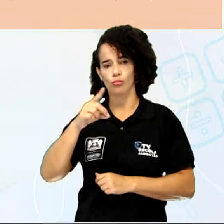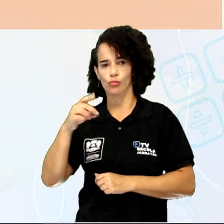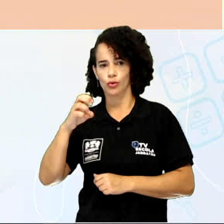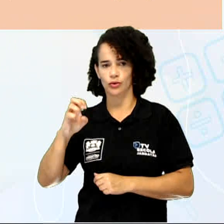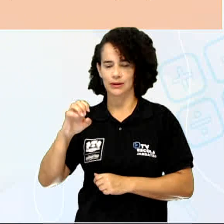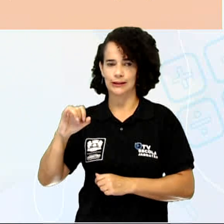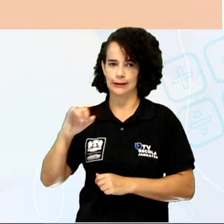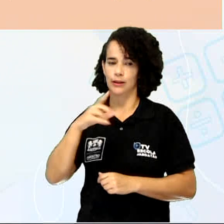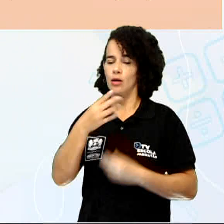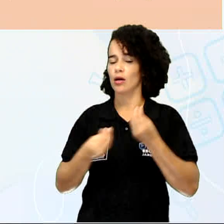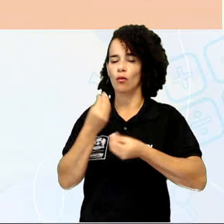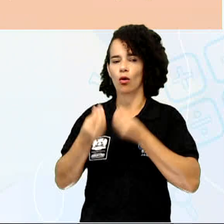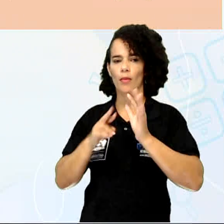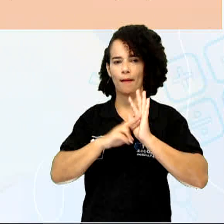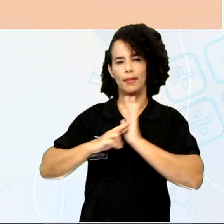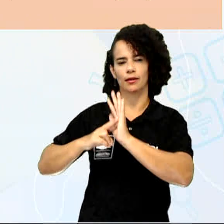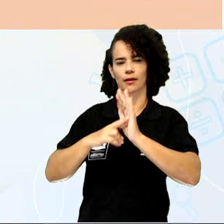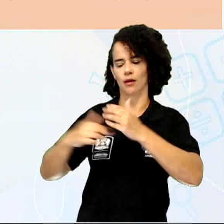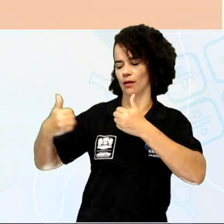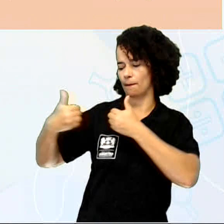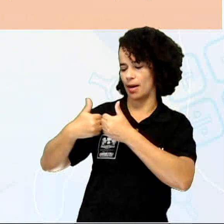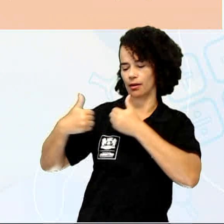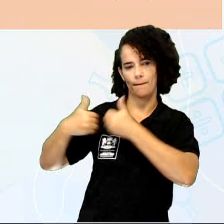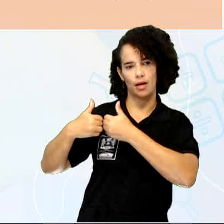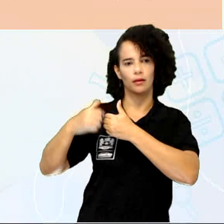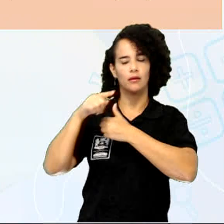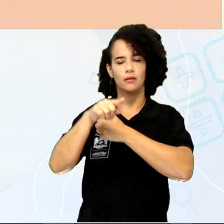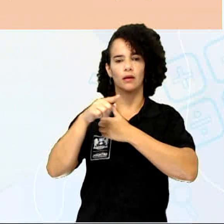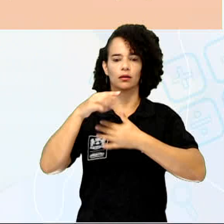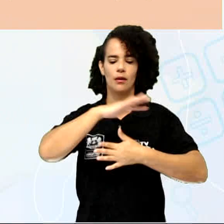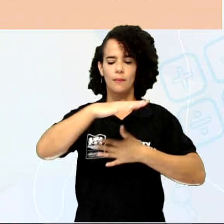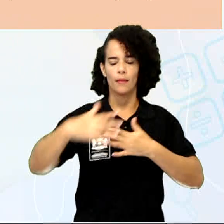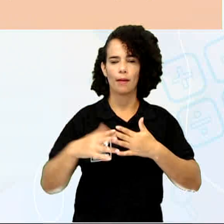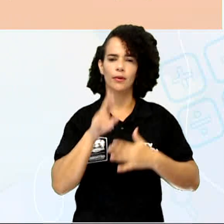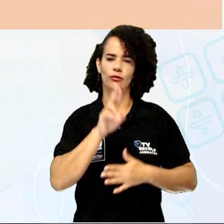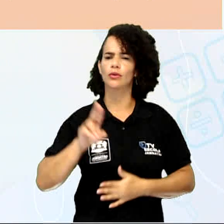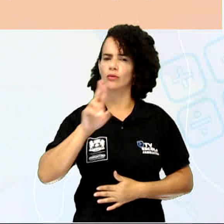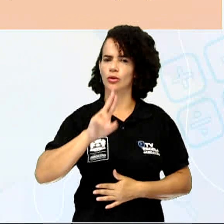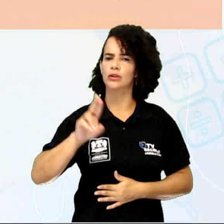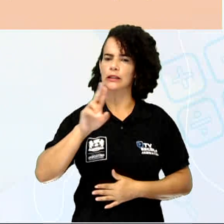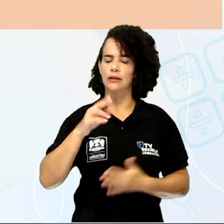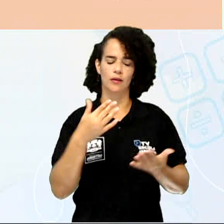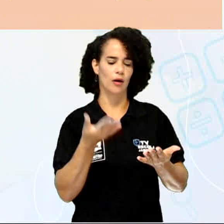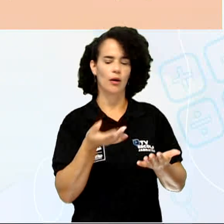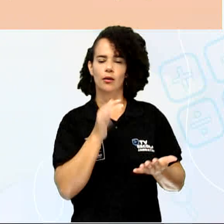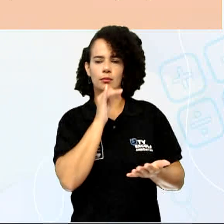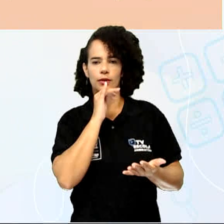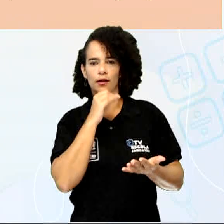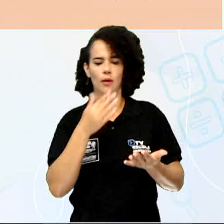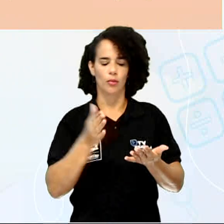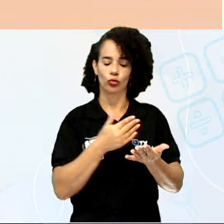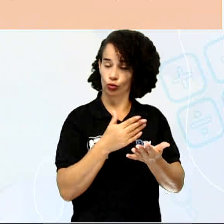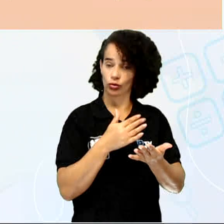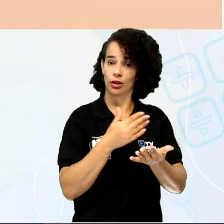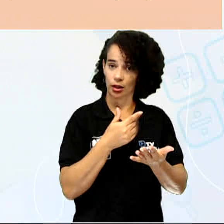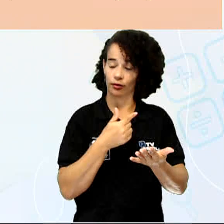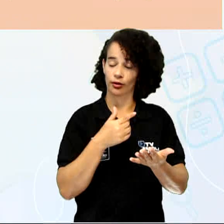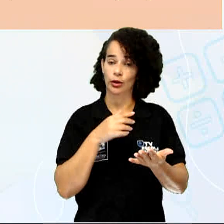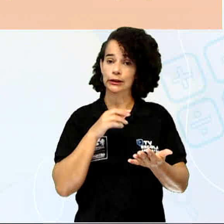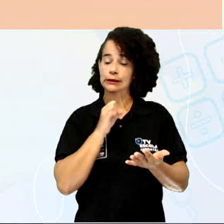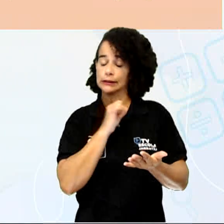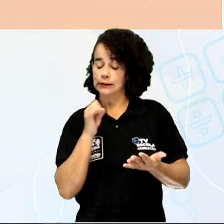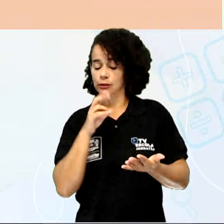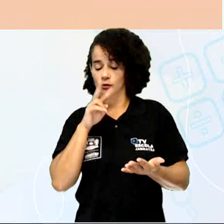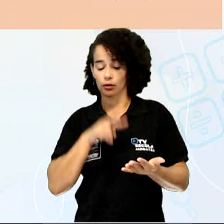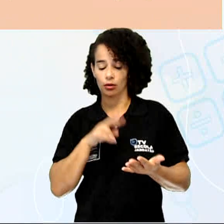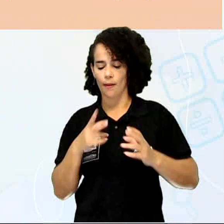como você vê aí na tela, que é aquele mapa que você mais utiliza talvez nos livros, né? Quem já pegou um livro de geografia para folhear,